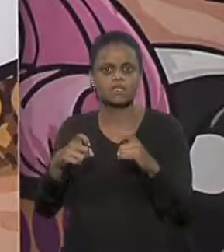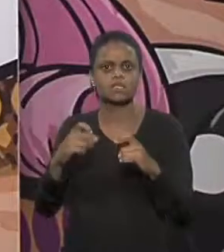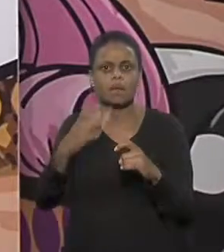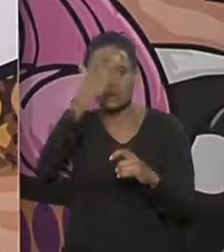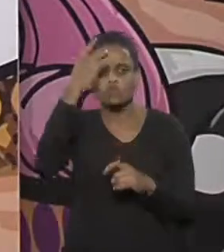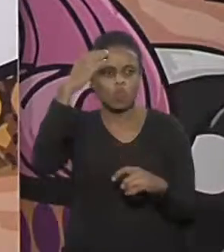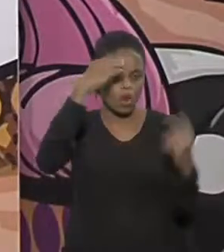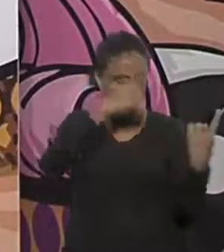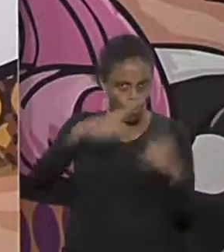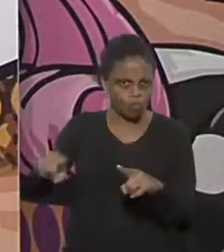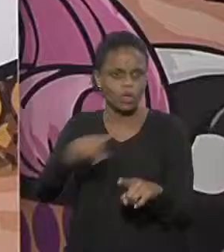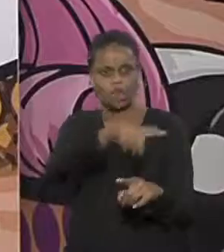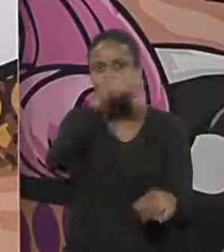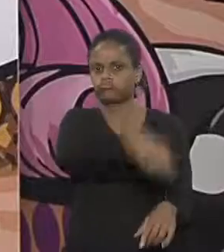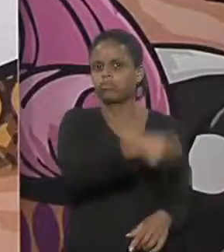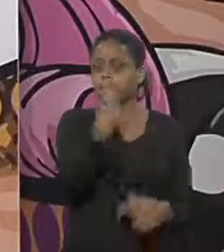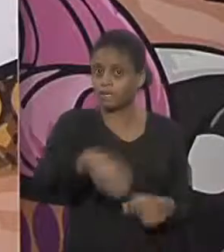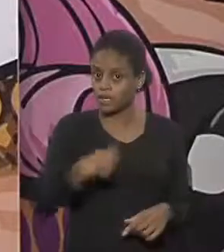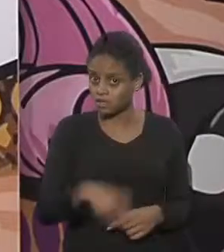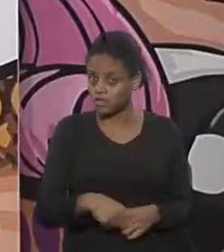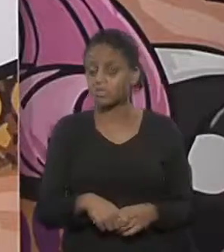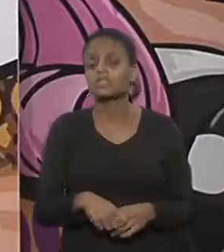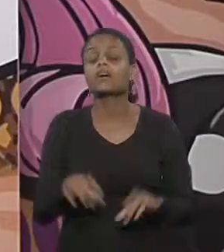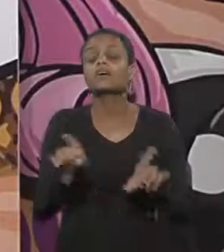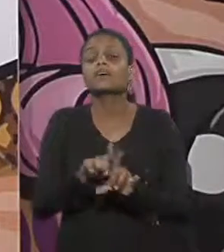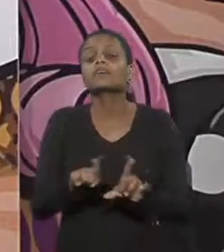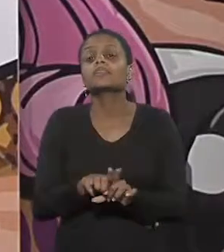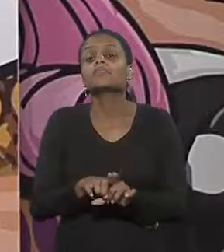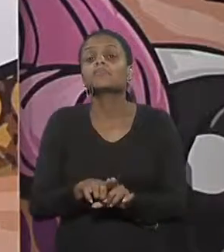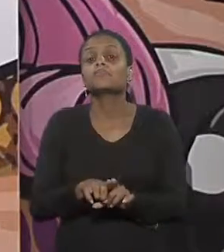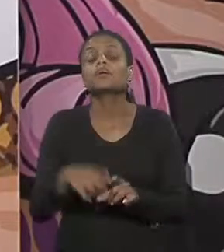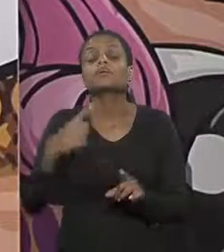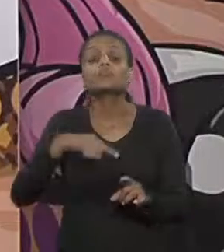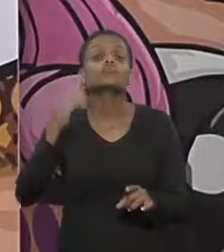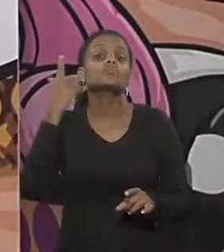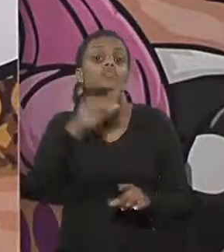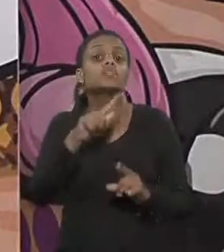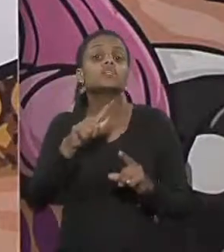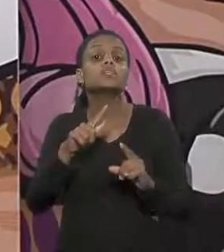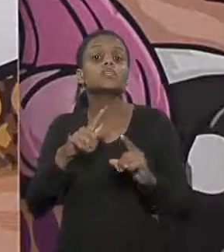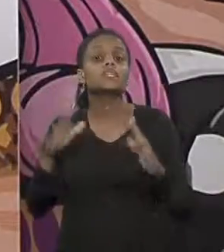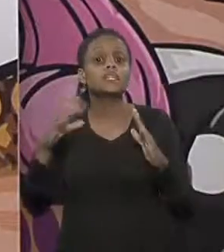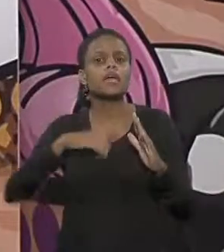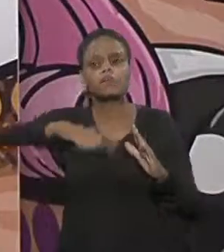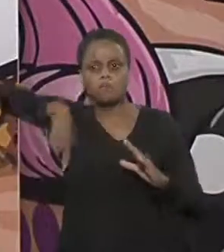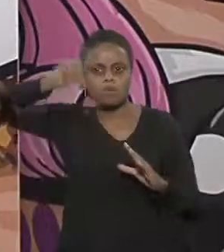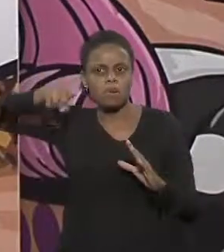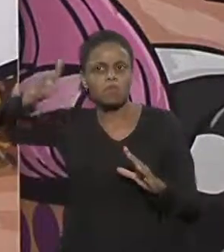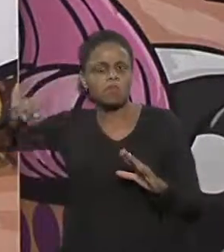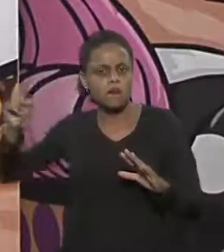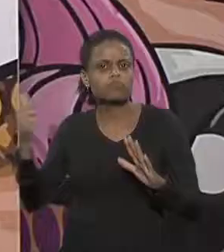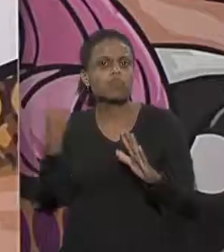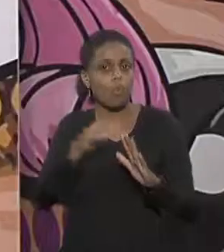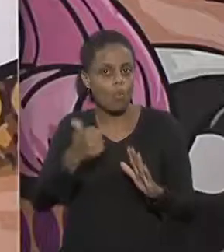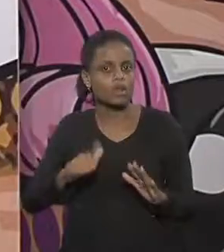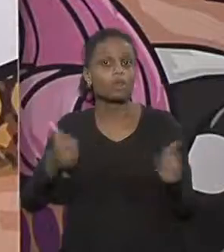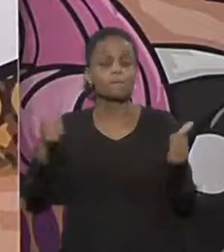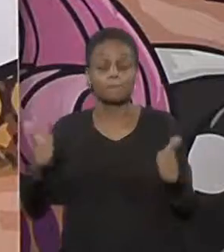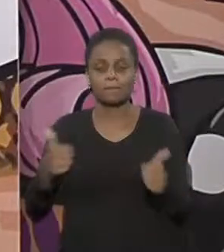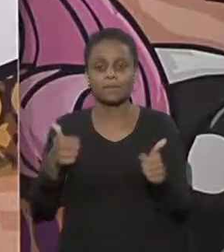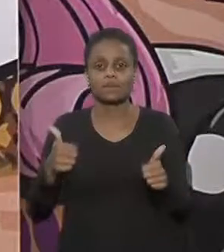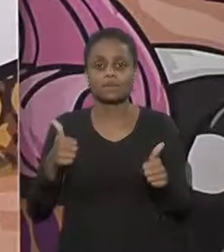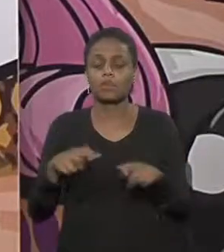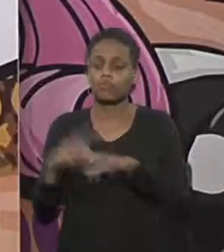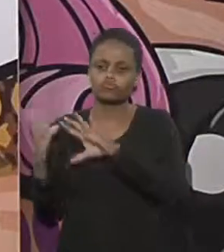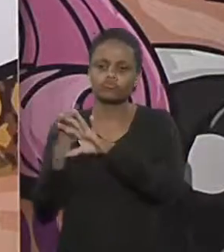trazer uma punição efetiva àquele autor para que ele não se perpetue essa violência com outra mulher, mas também para termos uma estatística de qualidade,